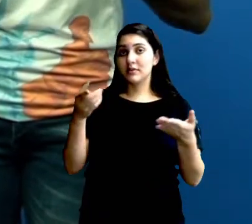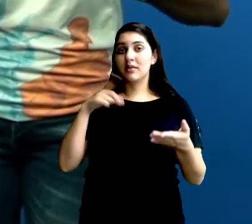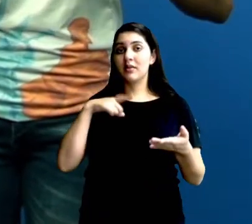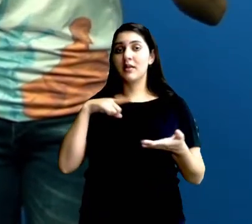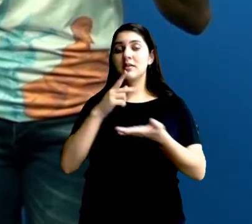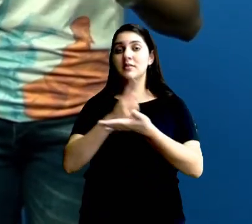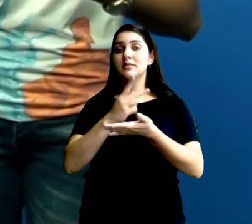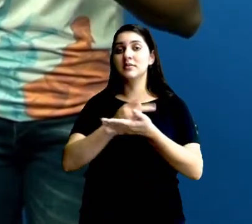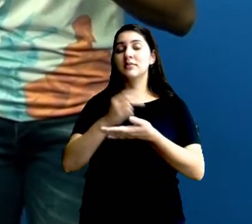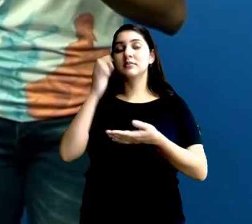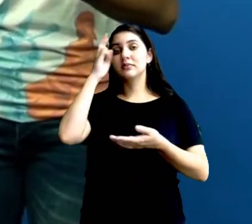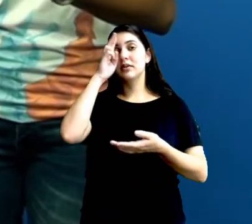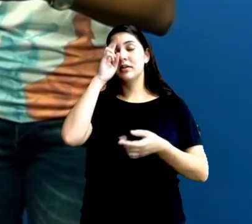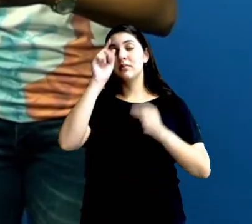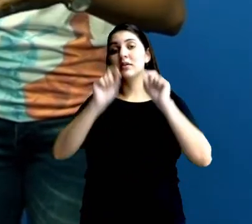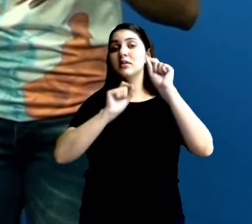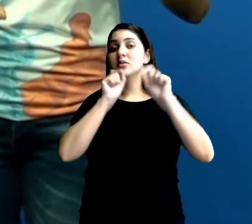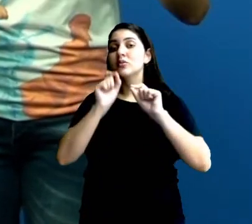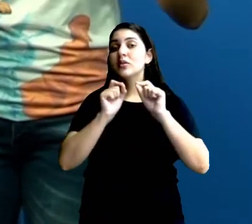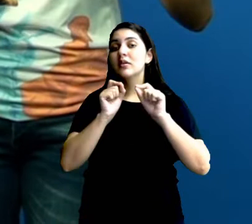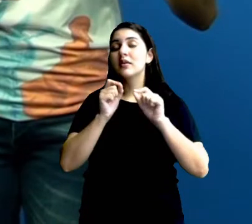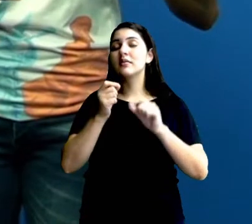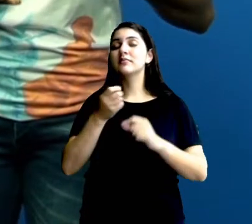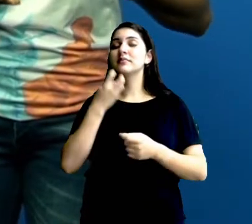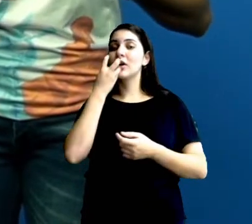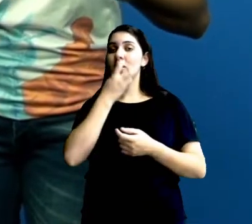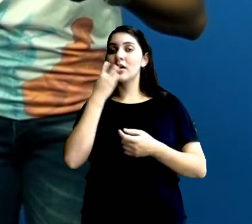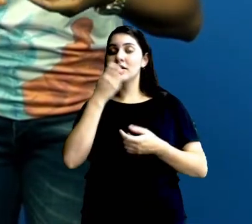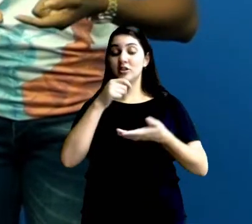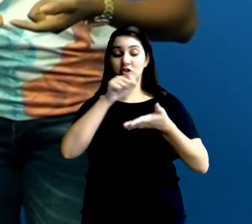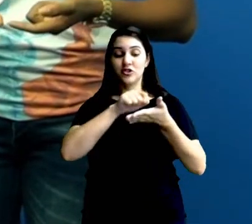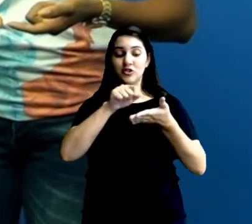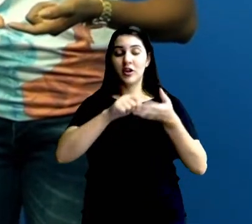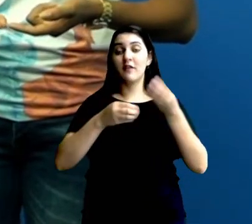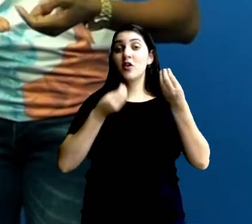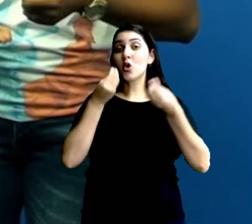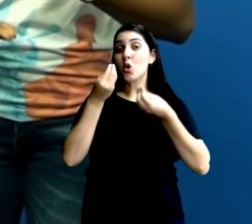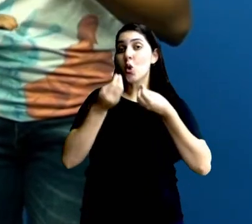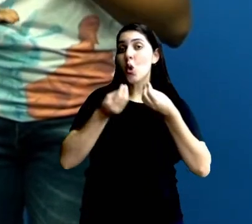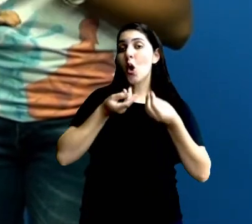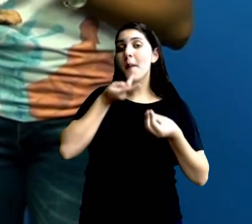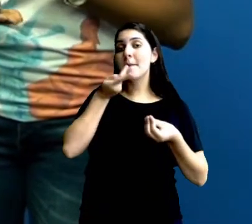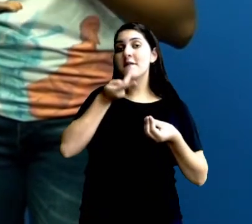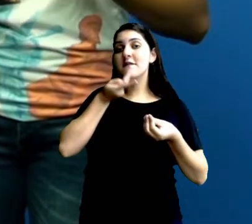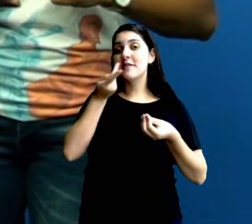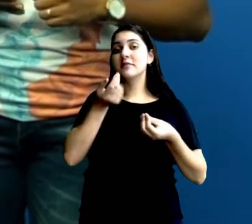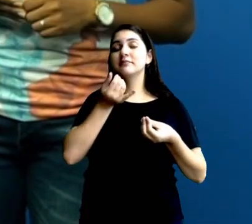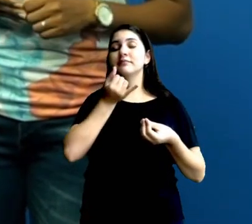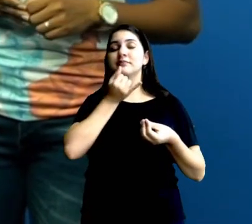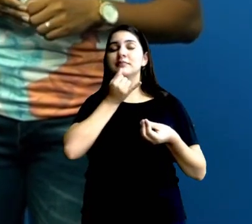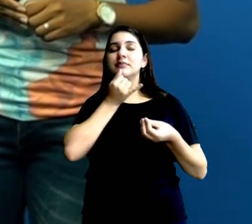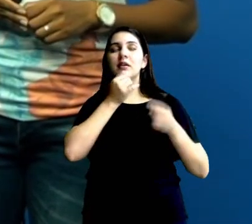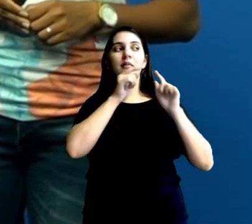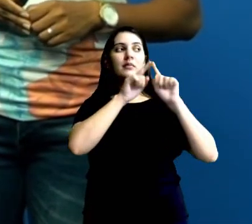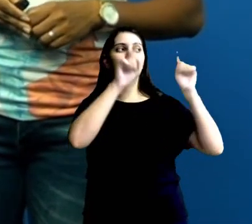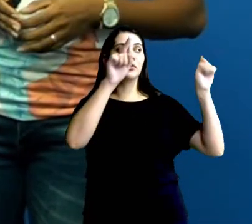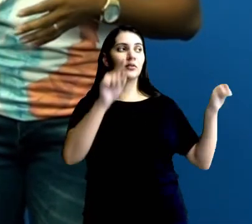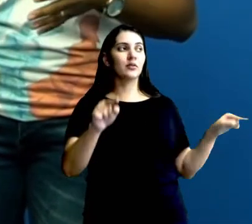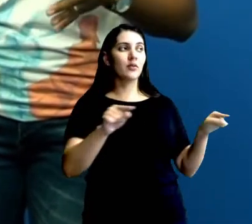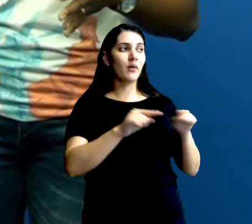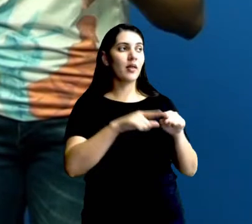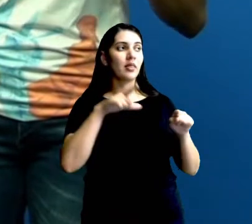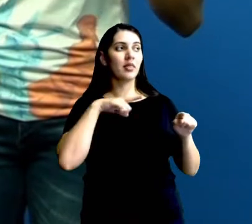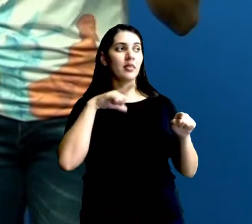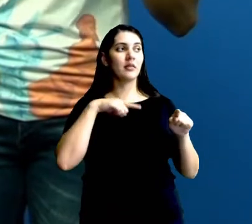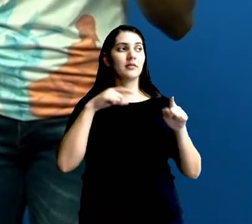ter sempre na lembrança a pronúncia, você escreve como se pronuncia. Aqui no quadro que vocês estão vendo,